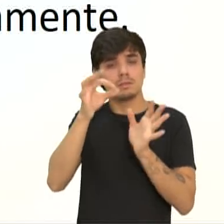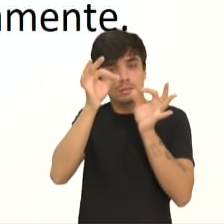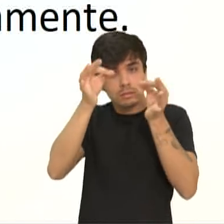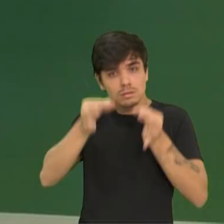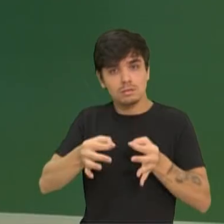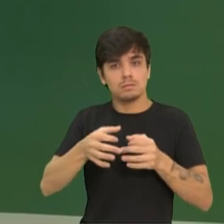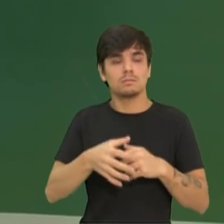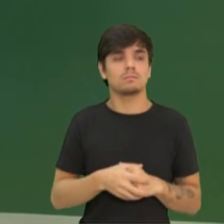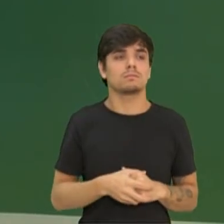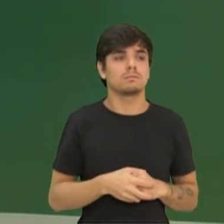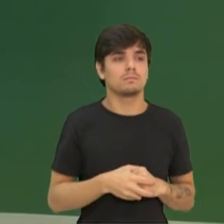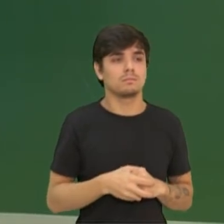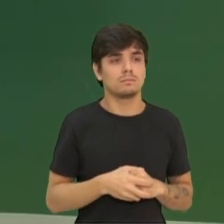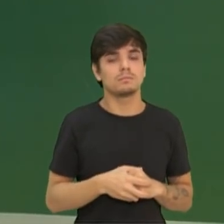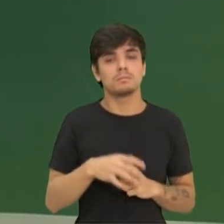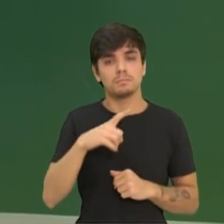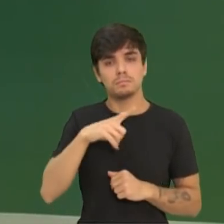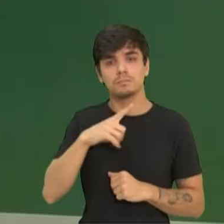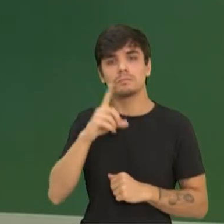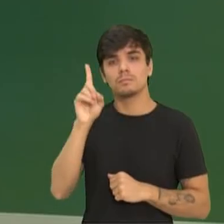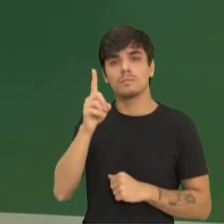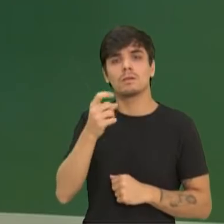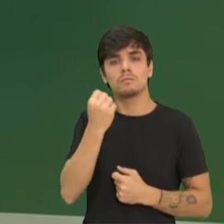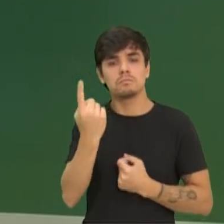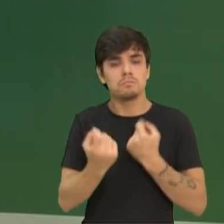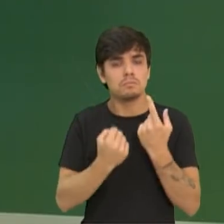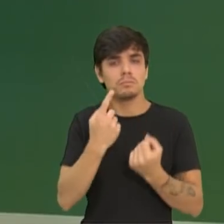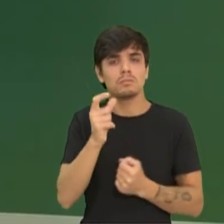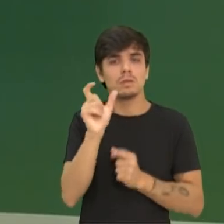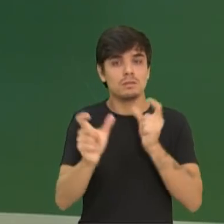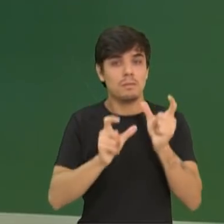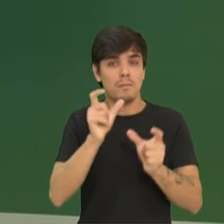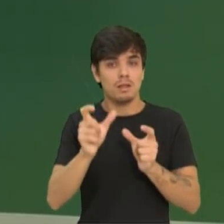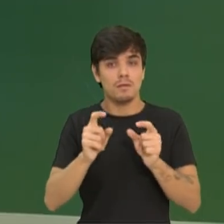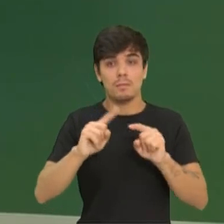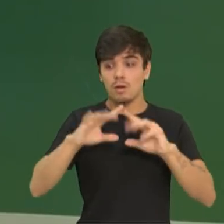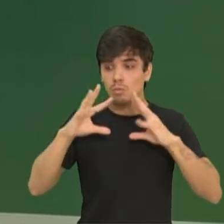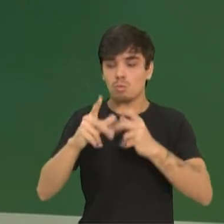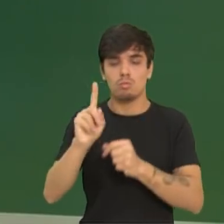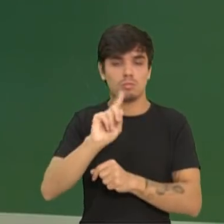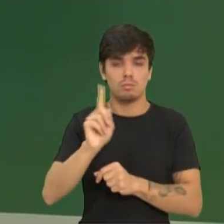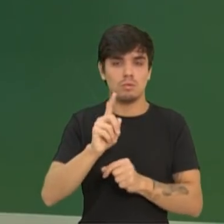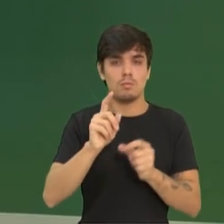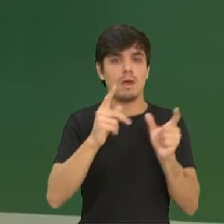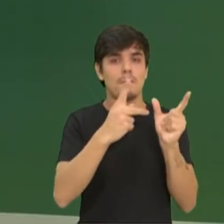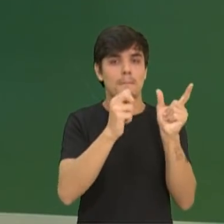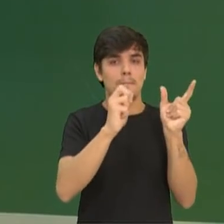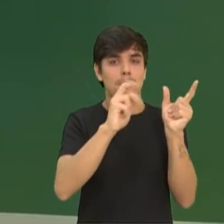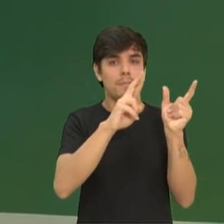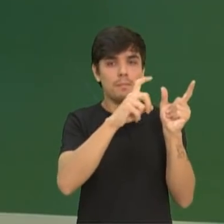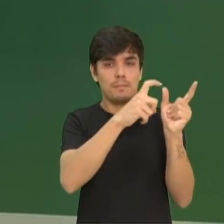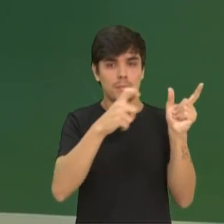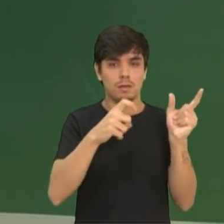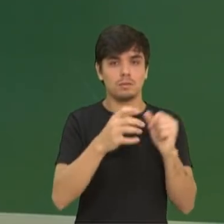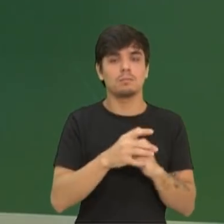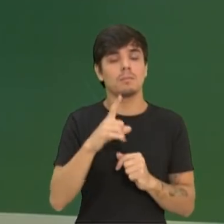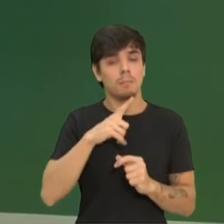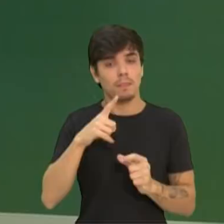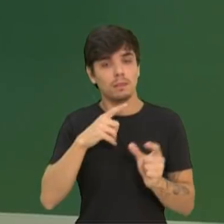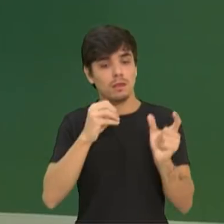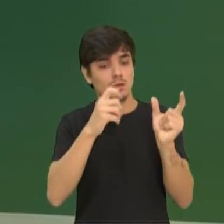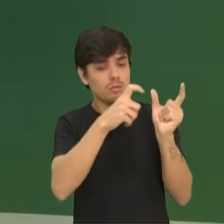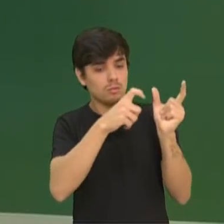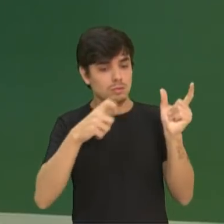nós temos aqui algumas palavras, mas nem todas são paroxítonas. Nós temos palavras oxítonas, temos